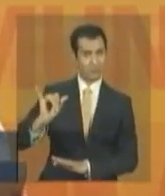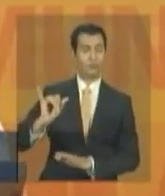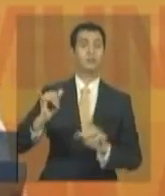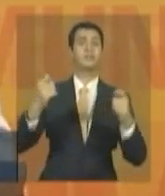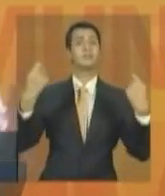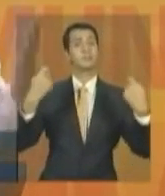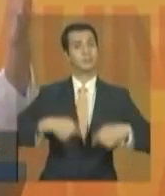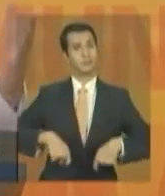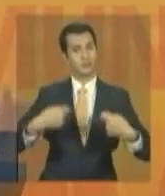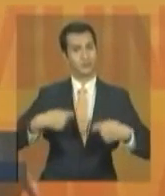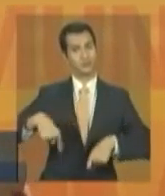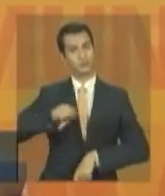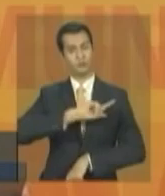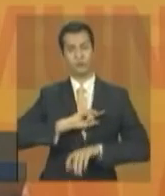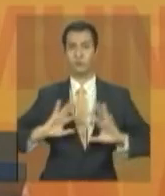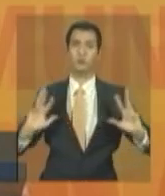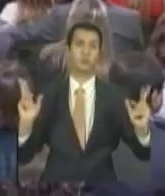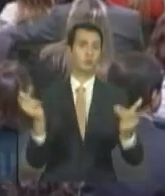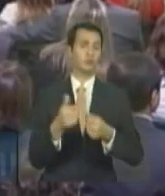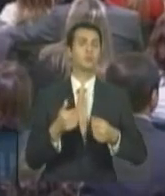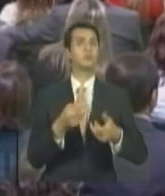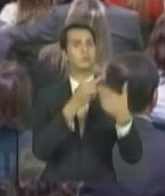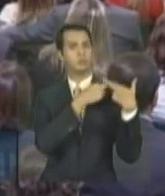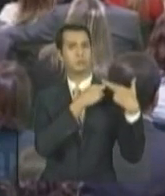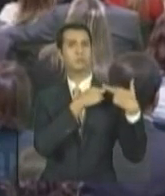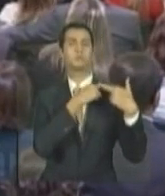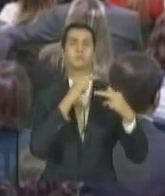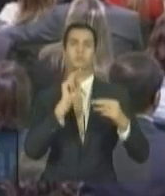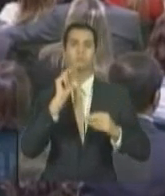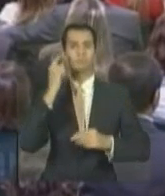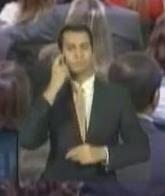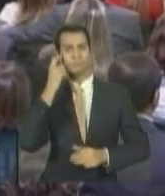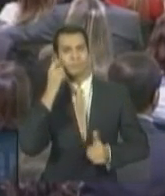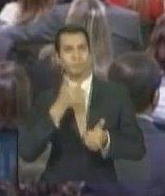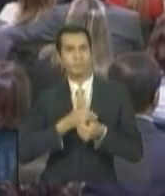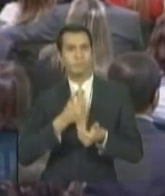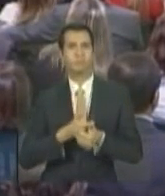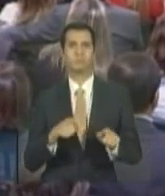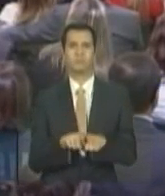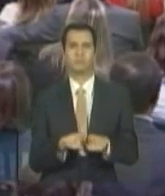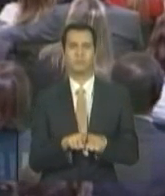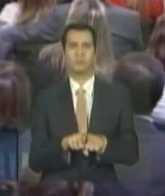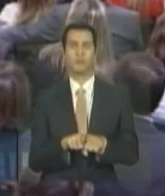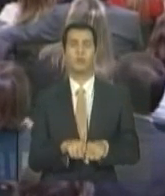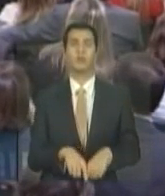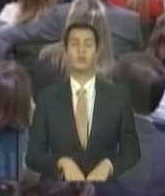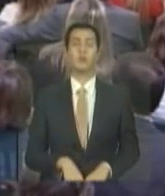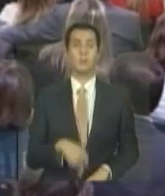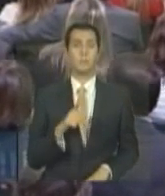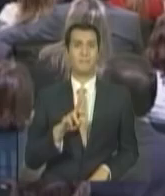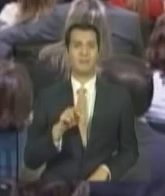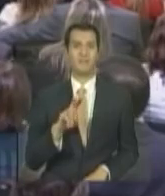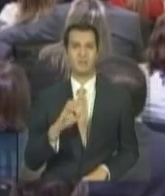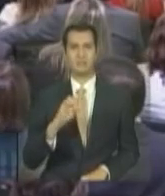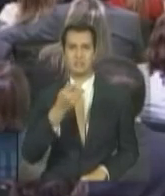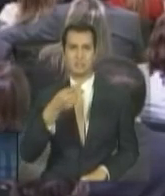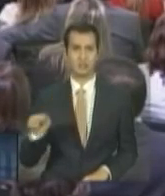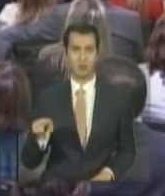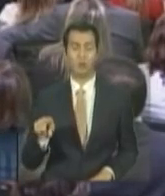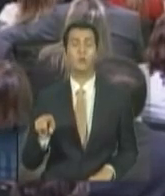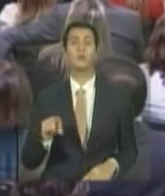poderes públicos e sociedade civil. A outra parte da prevenção é